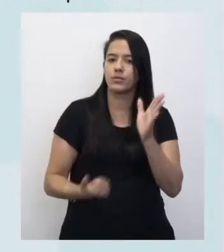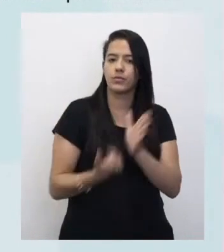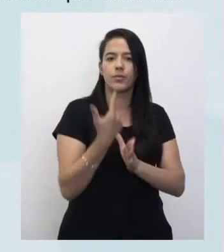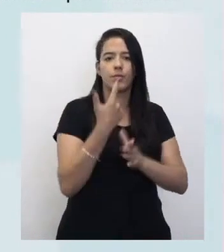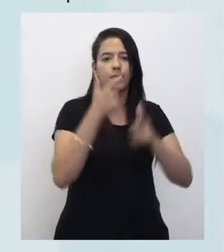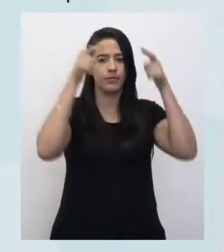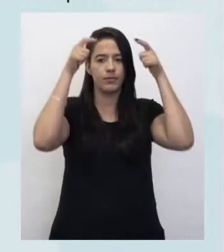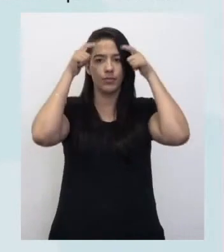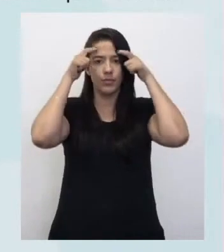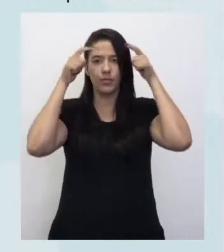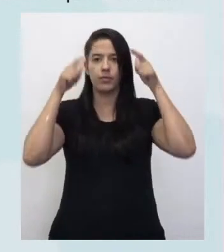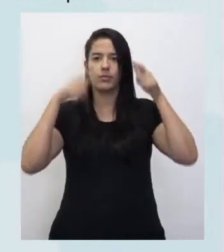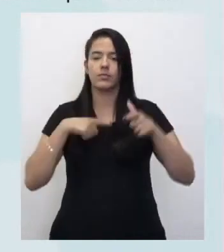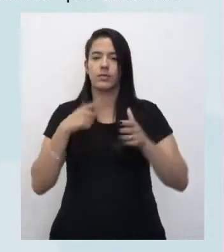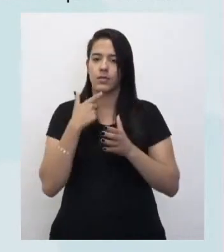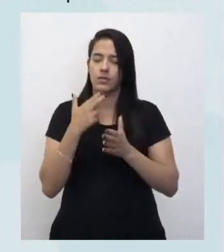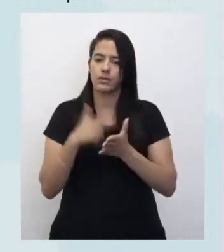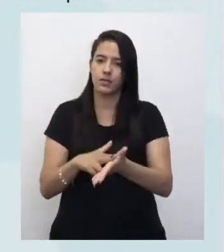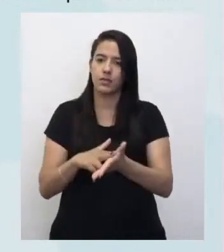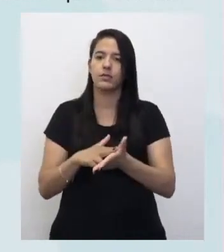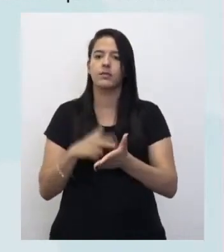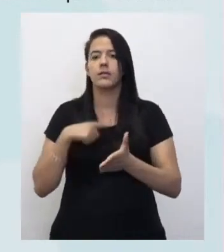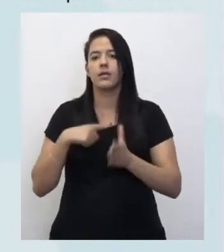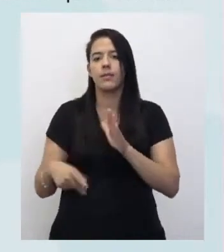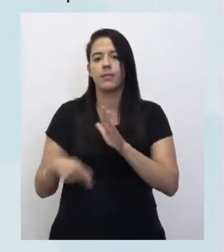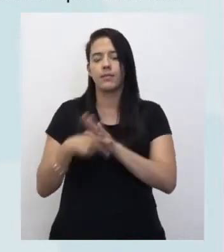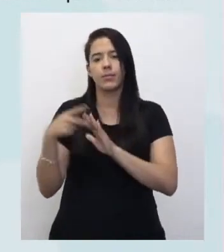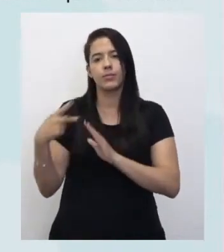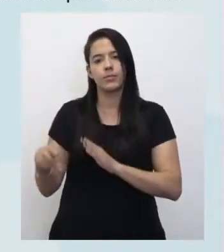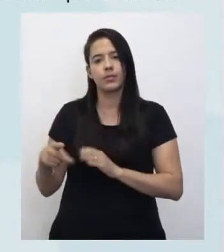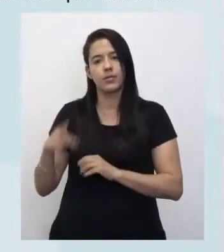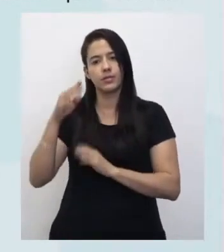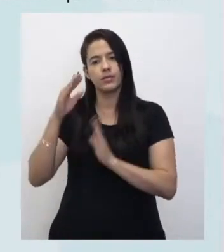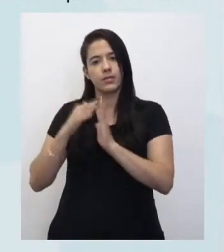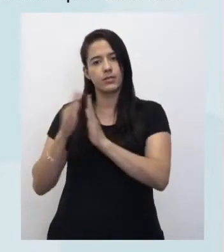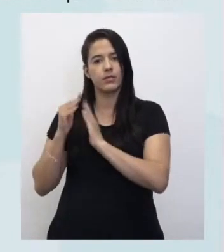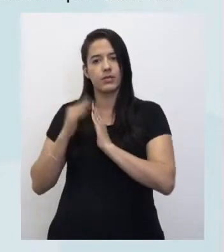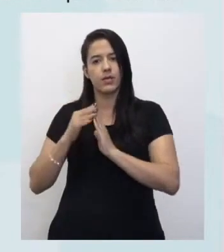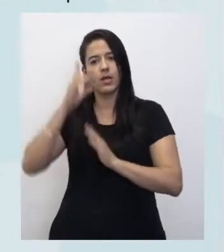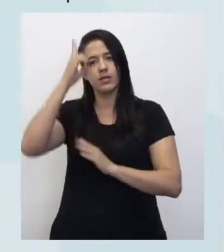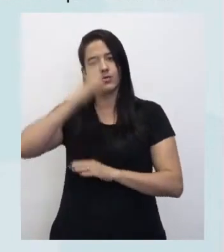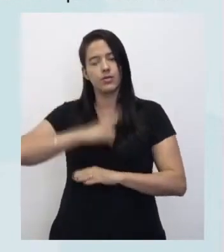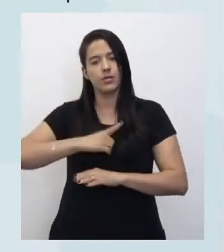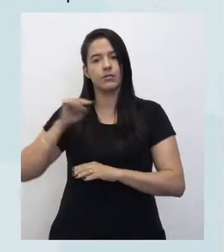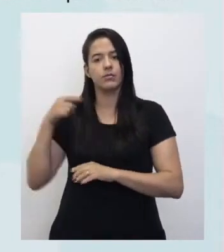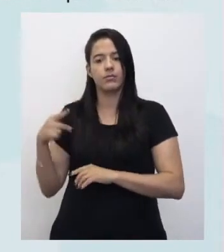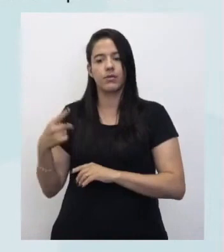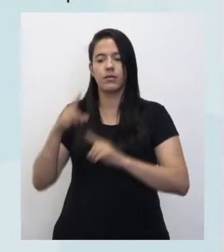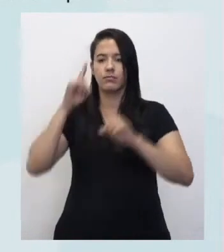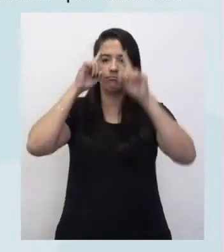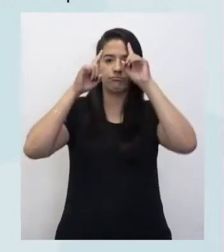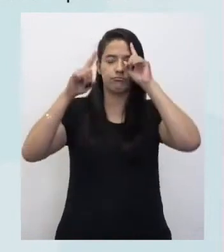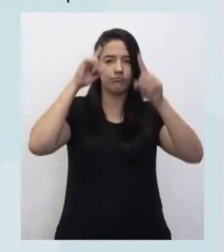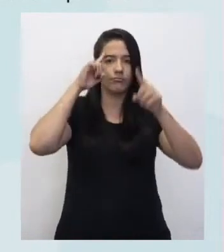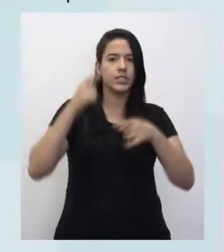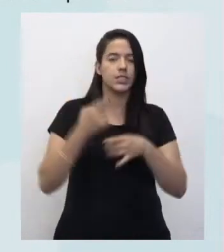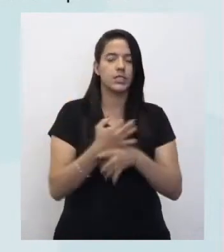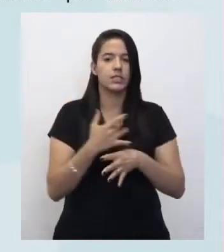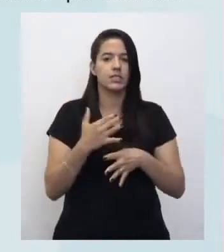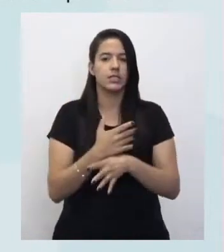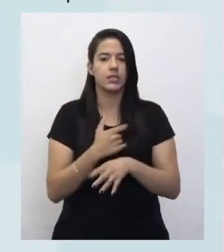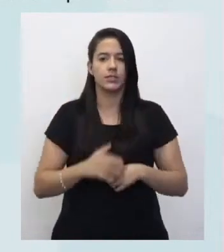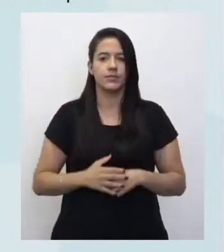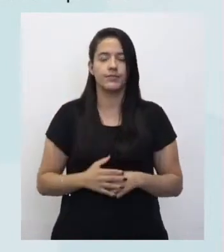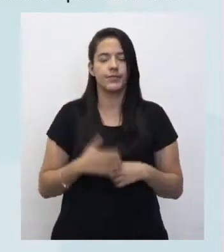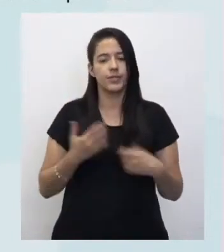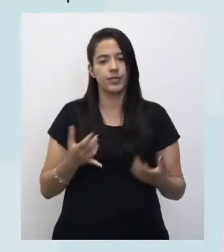de franquia, documento que dava aos moradores o direito de administrar as cidades. Então, aí vocês estão vendo